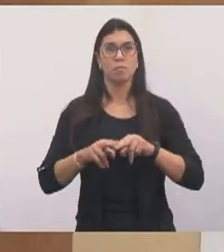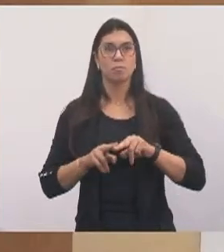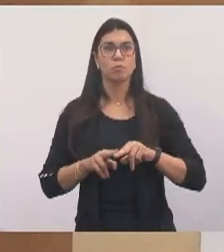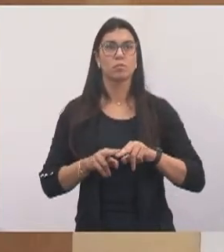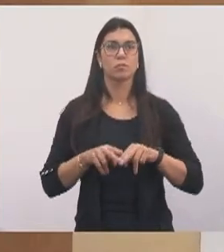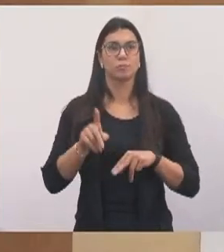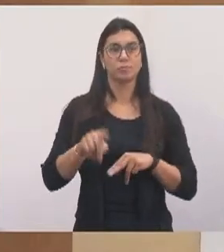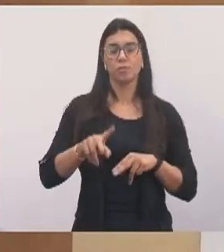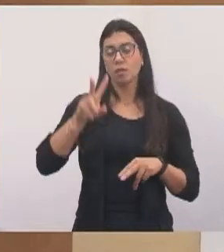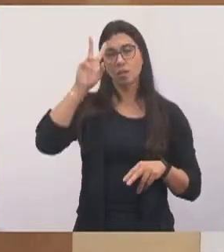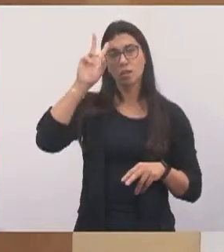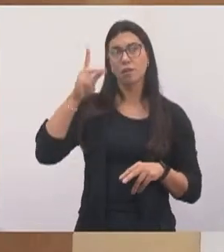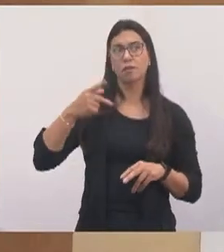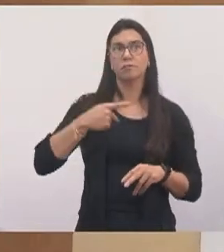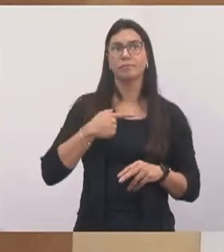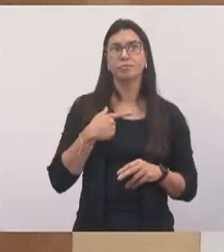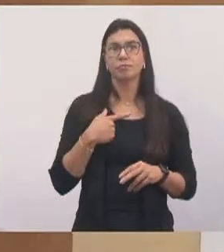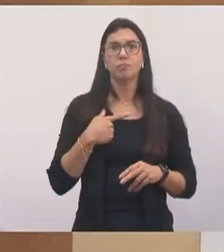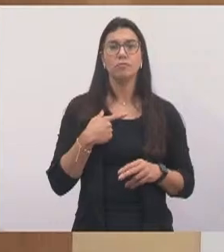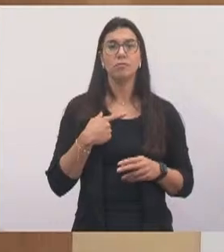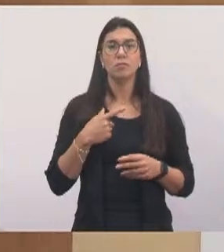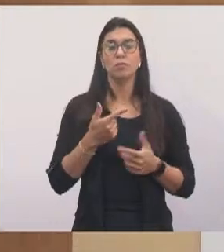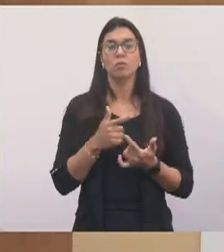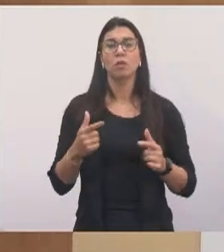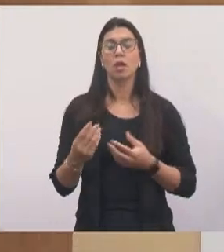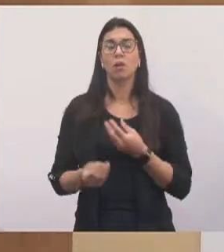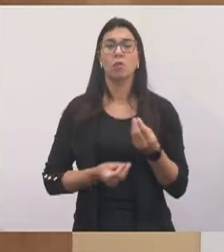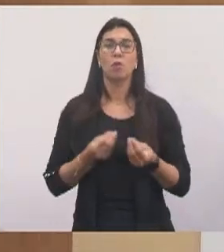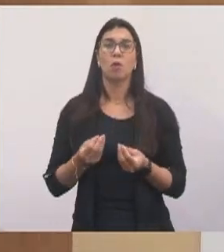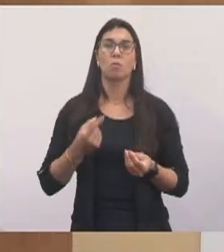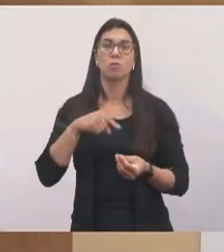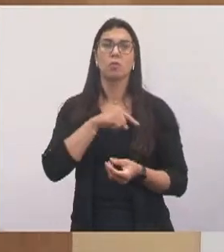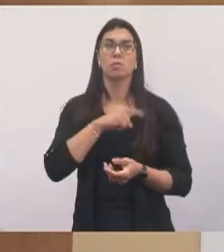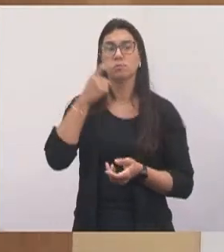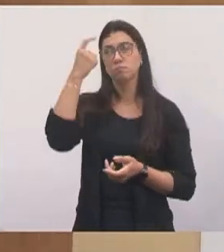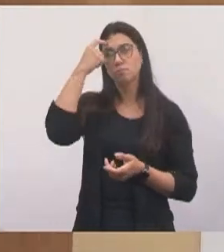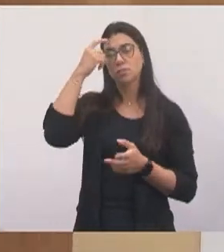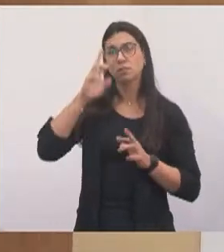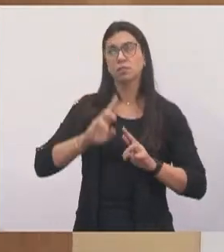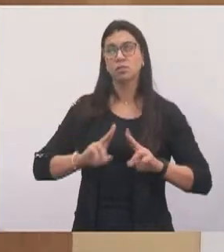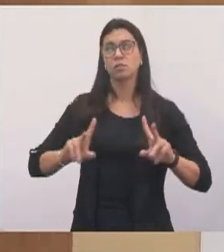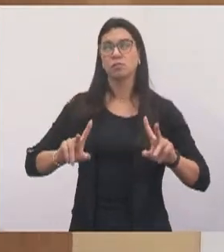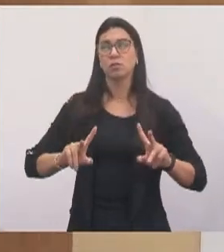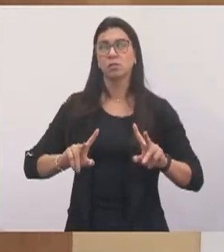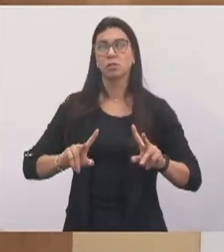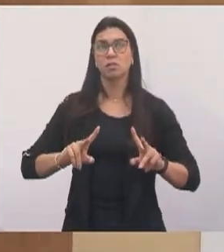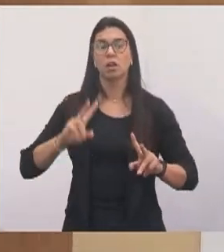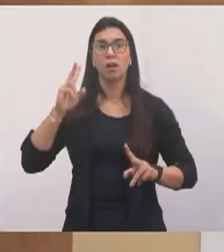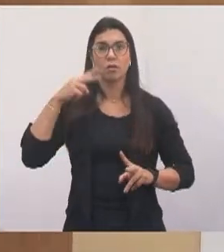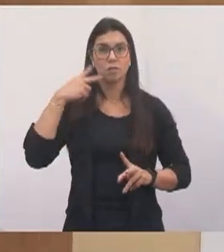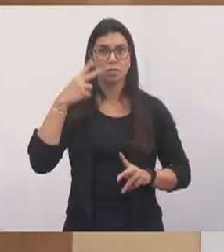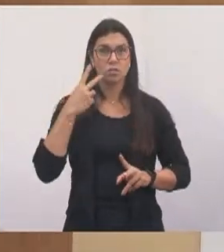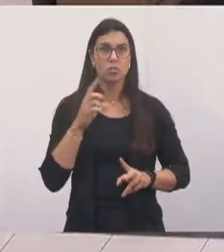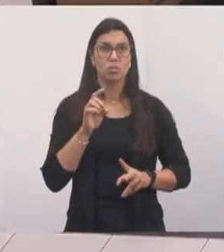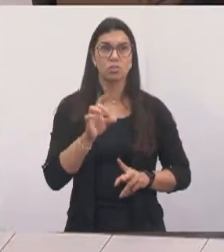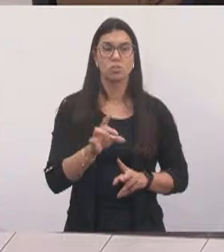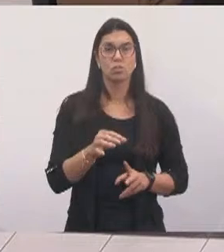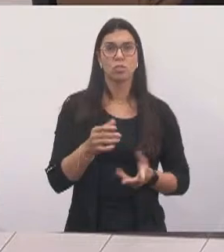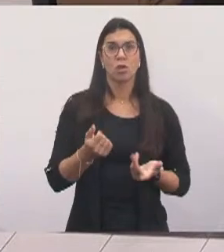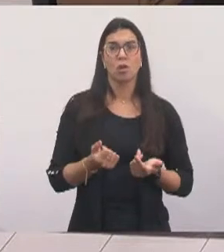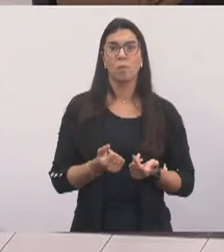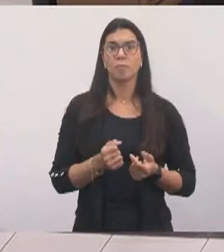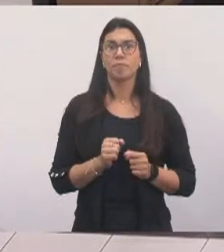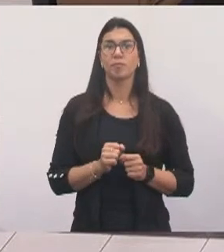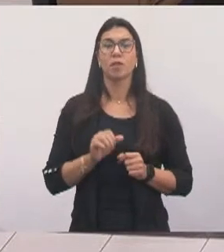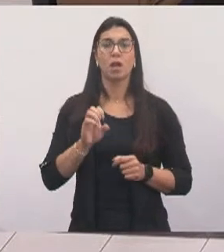é reconhecível, né? Não tem como a gente pensar de outra forma. Vereador, Portanto, só uma observação? Sim. As